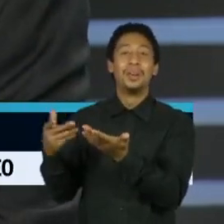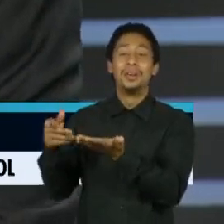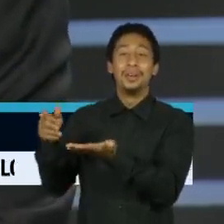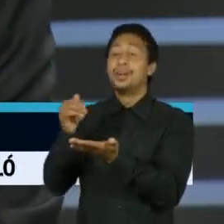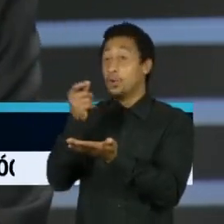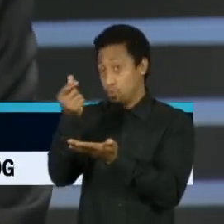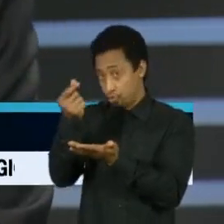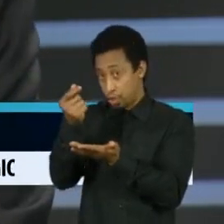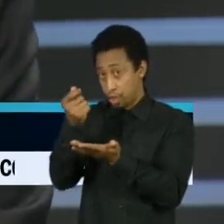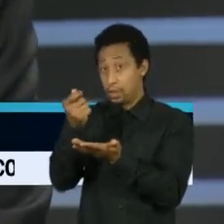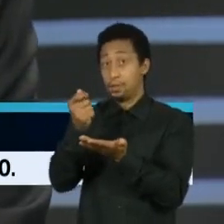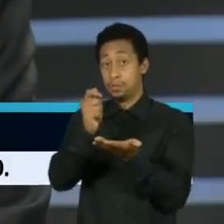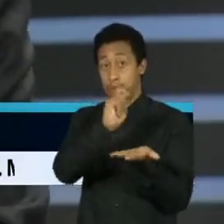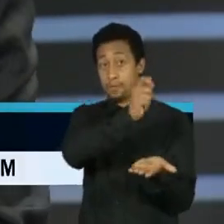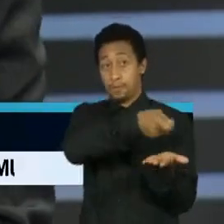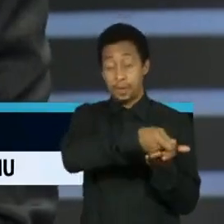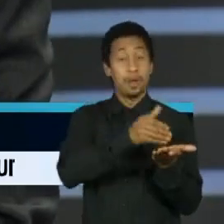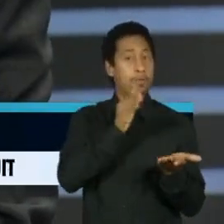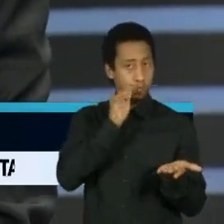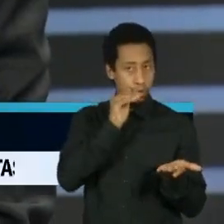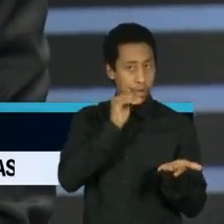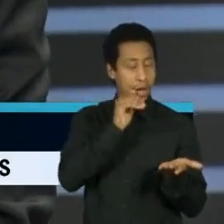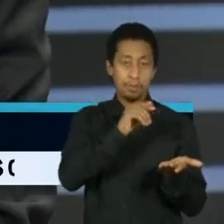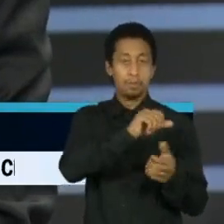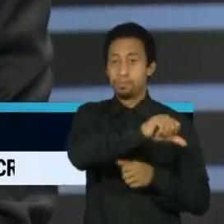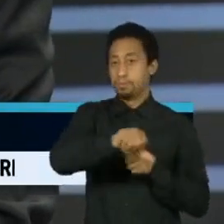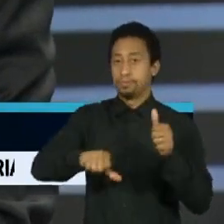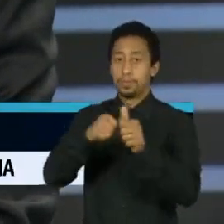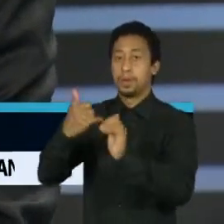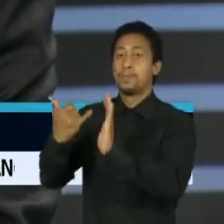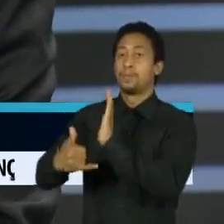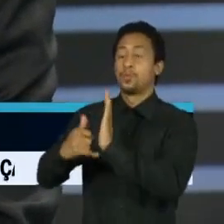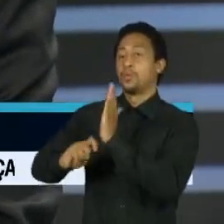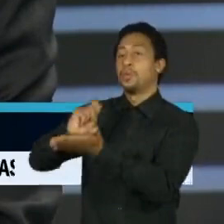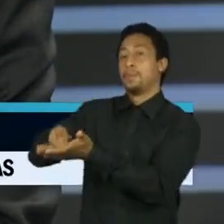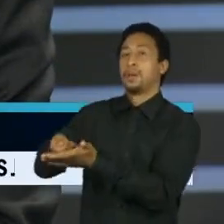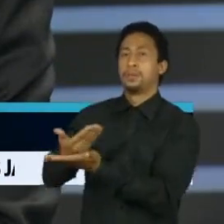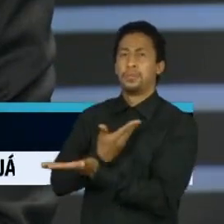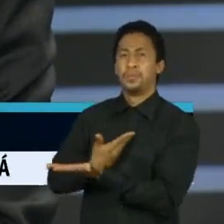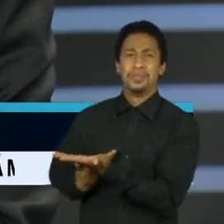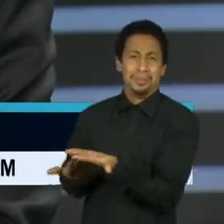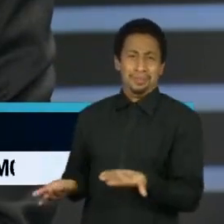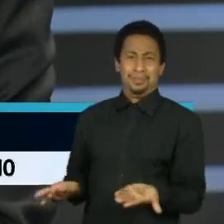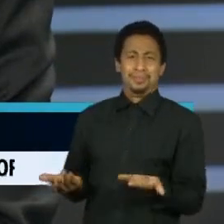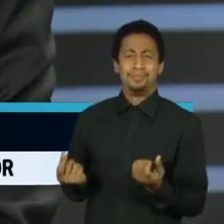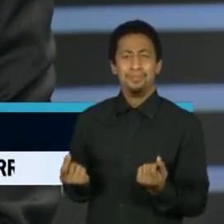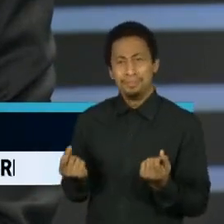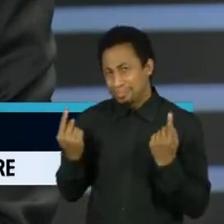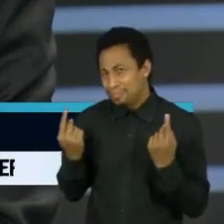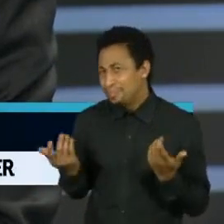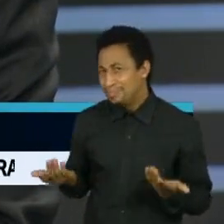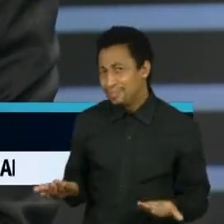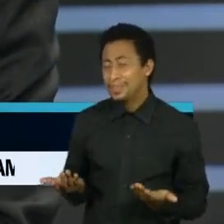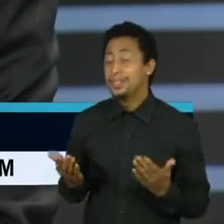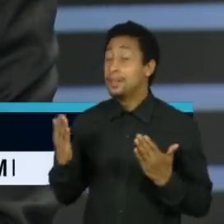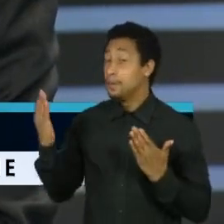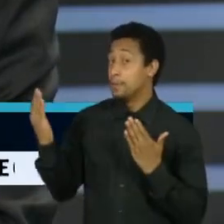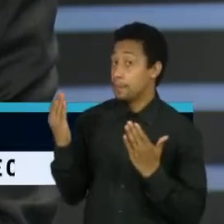dinheiro que vai direto para a pessoa e transforma no imposto. O que, tecnicamente, se você fosse pensar em termos